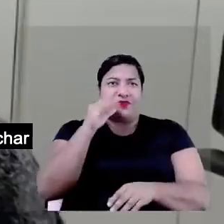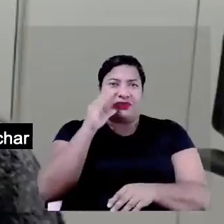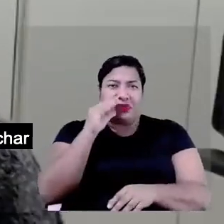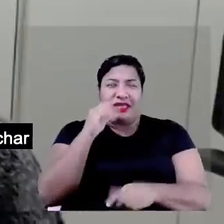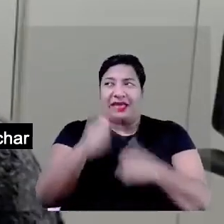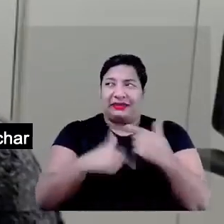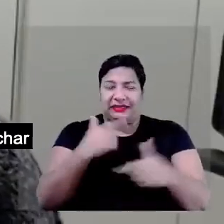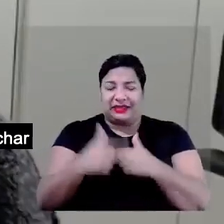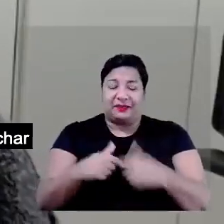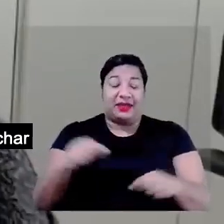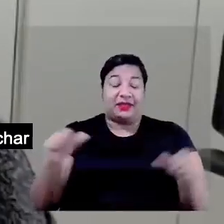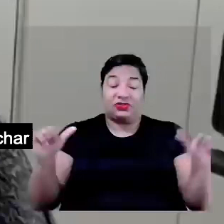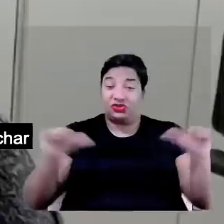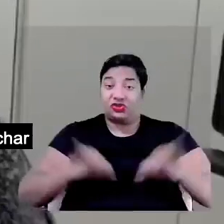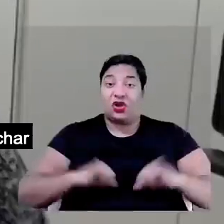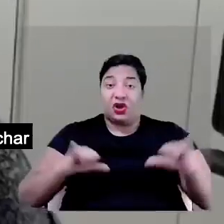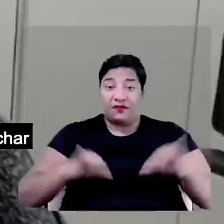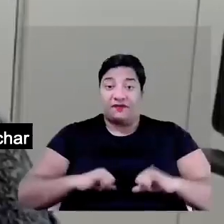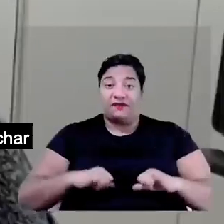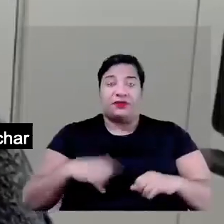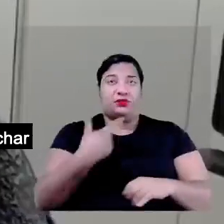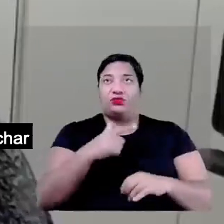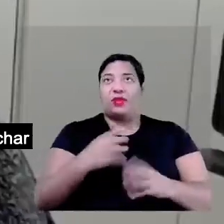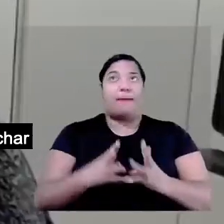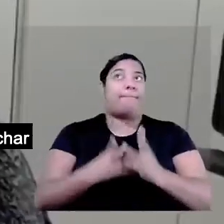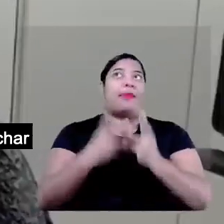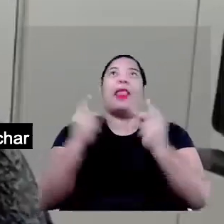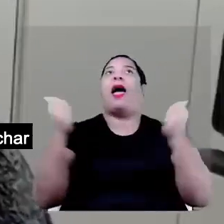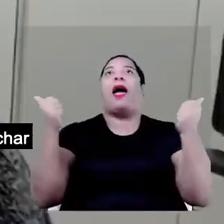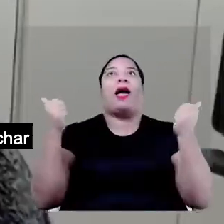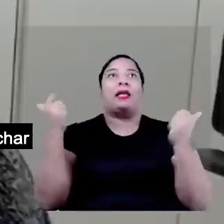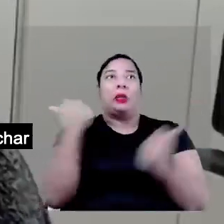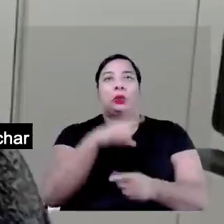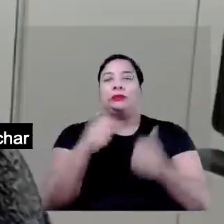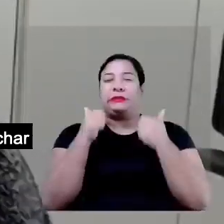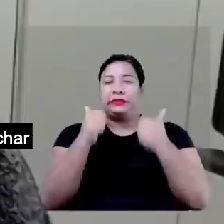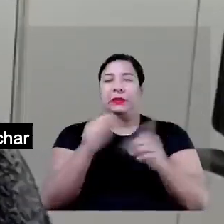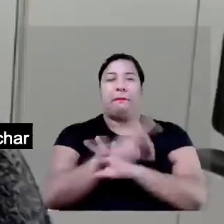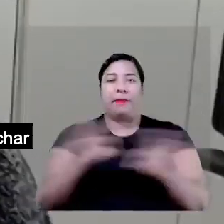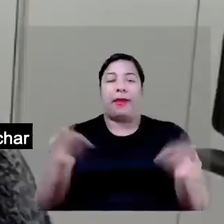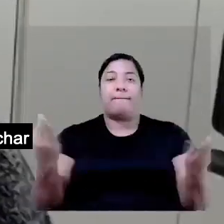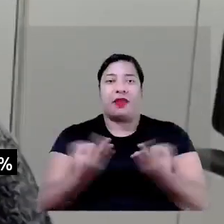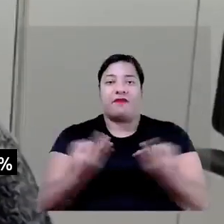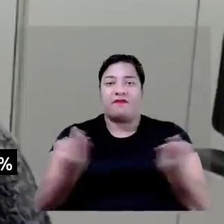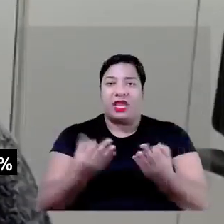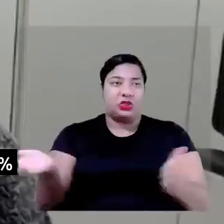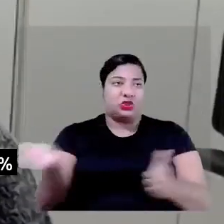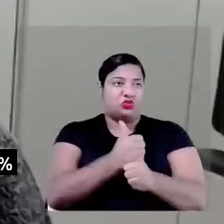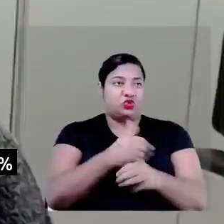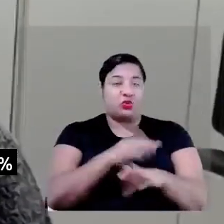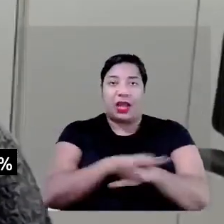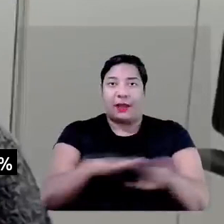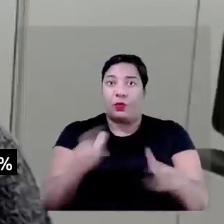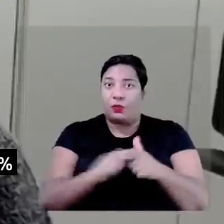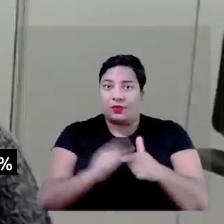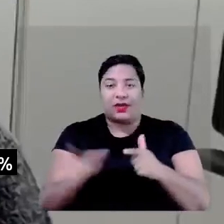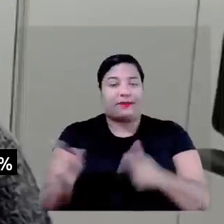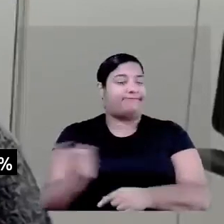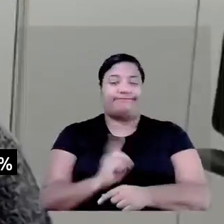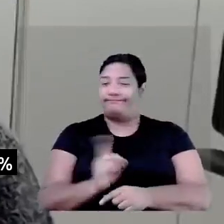não é bala de prata, né? Então a gente não pode simplesmente achar que substituir por veículos elétricos vai